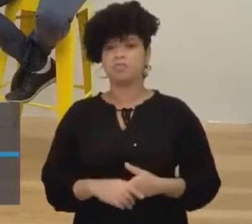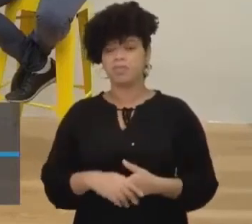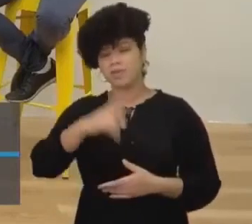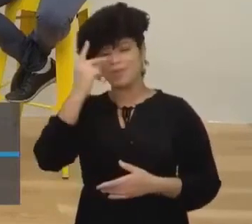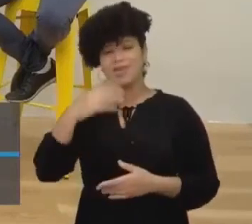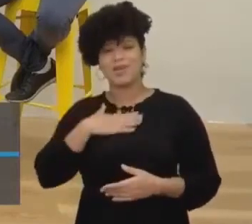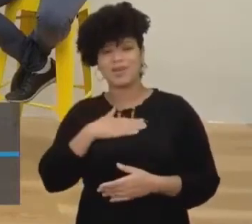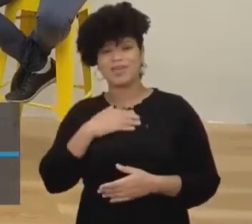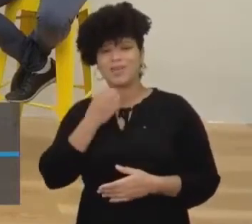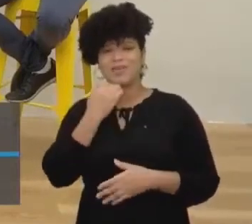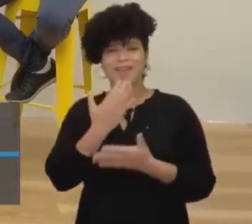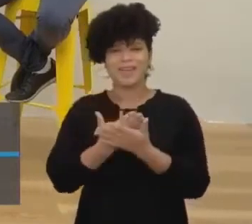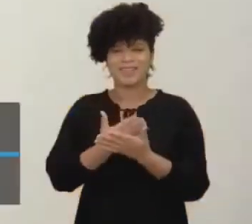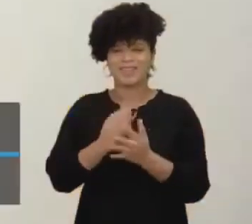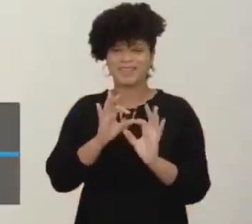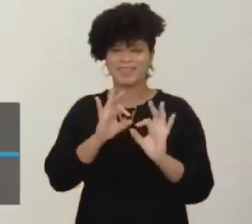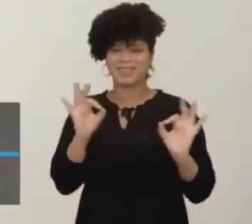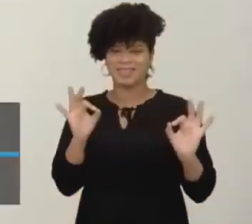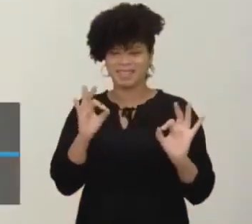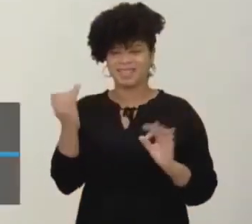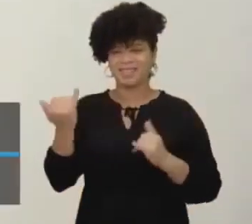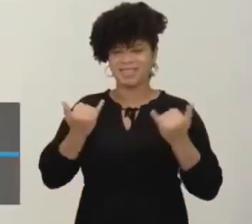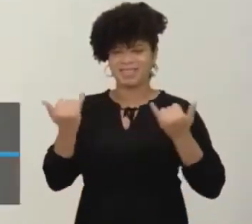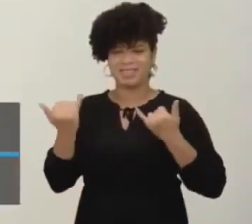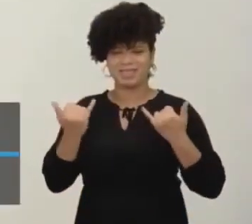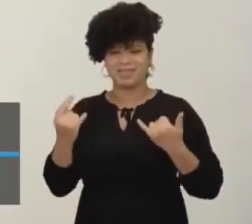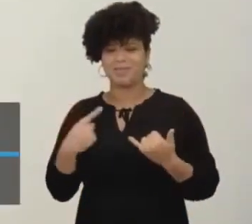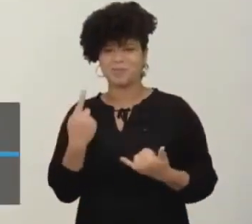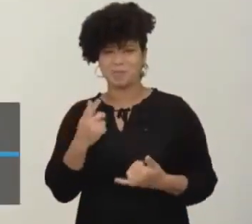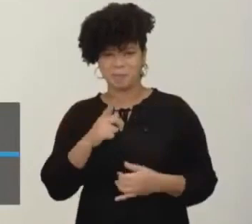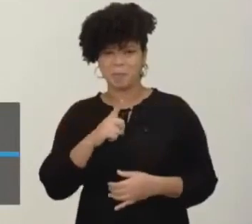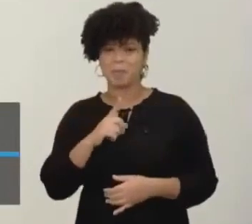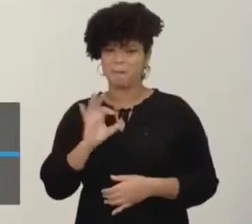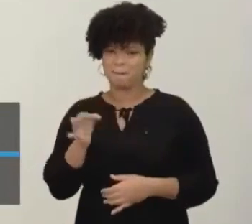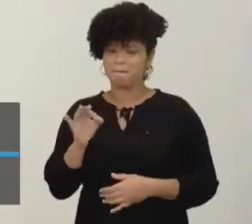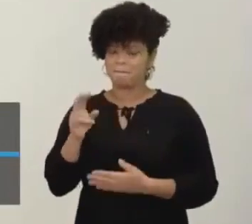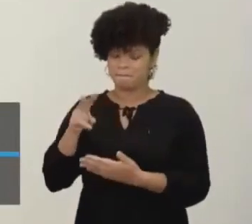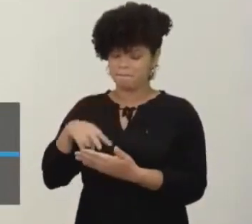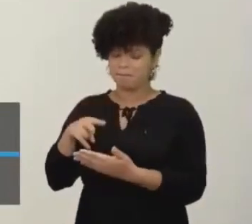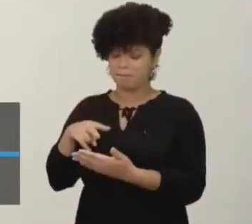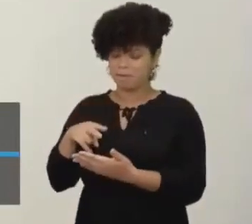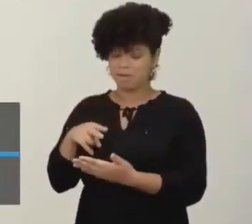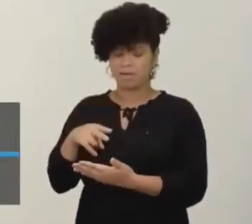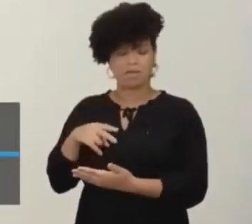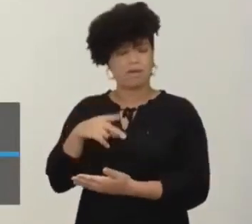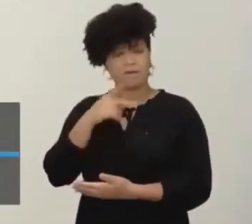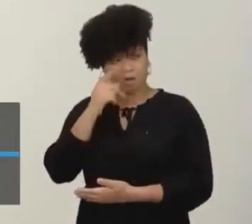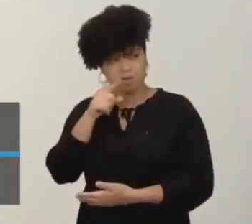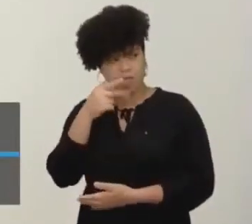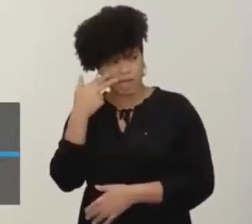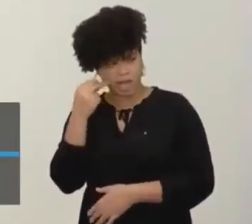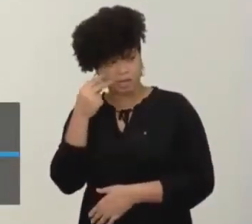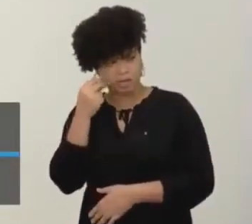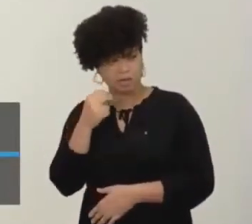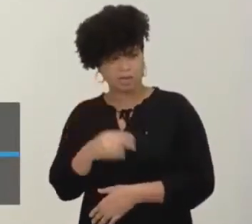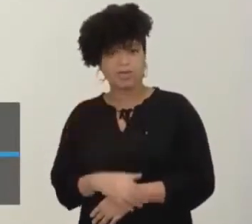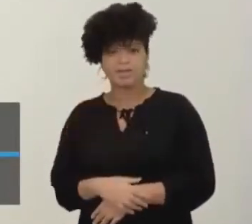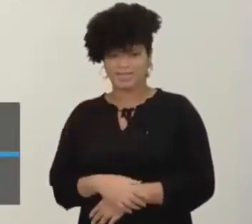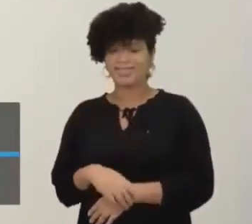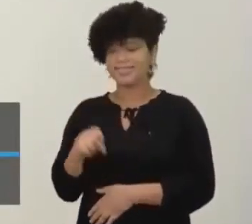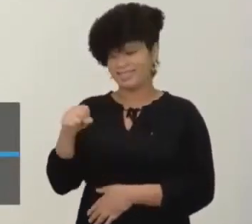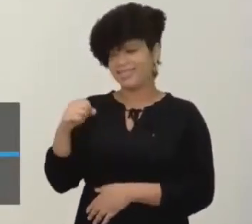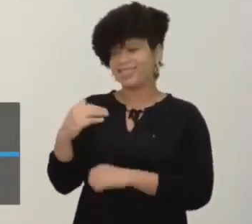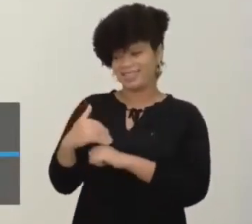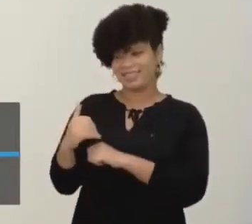gostou aqui boa aula muito bacana aí com a gente né Ninguém te chamou de gatão hoje oi ninguém te chamou de gatão